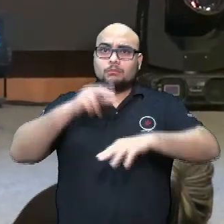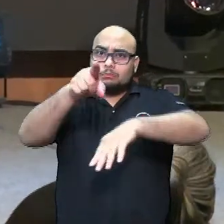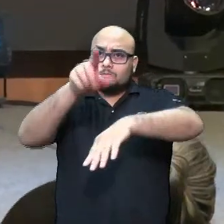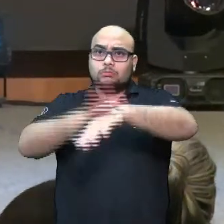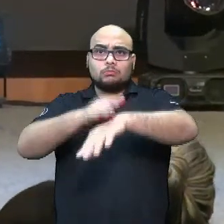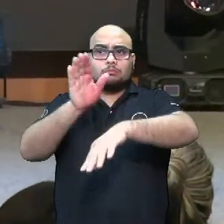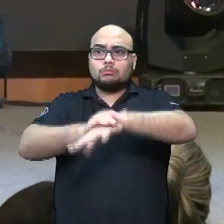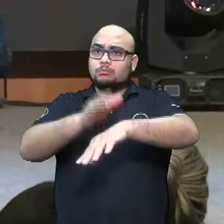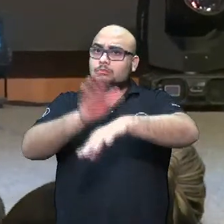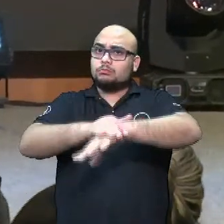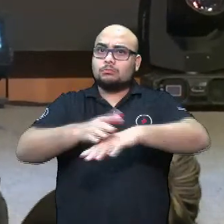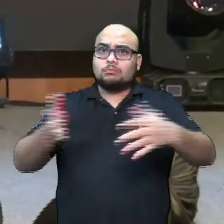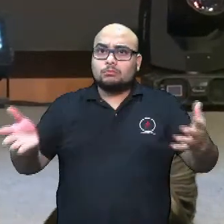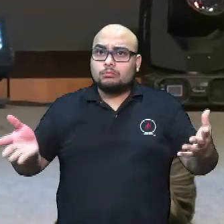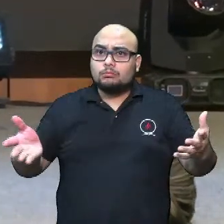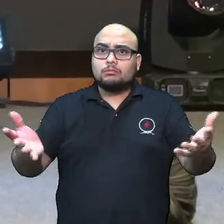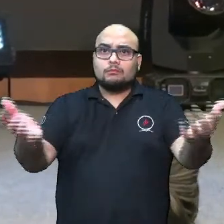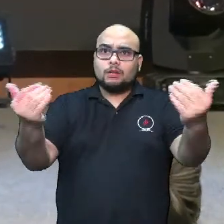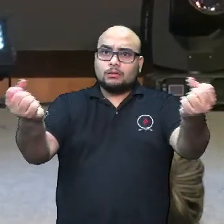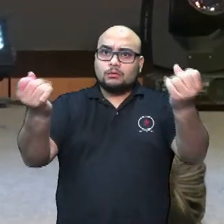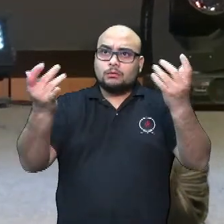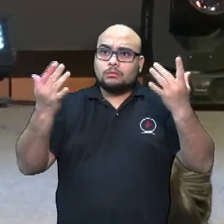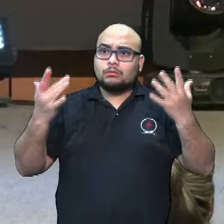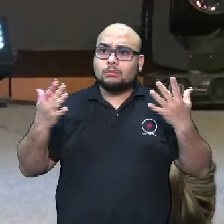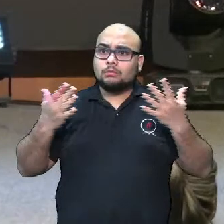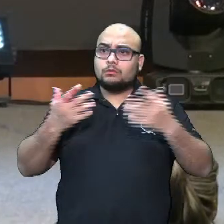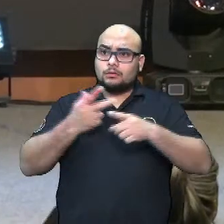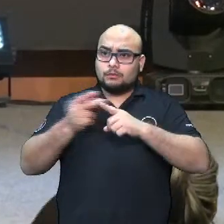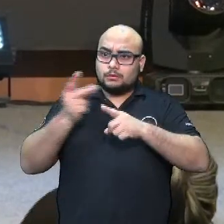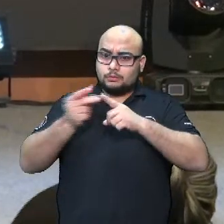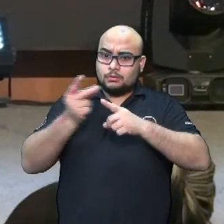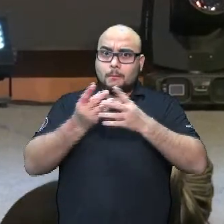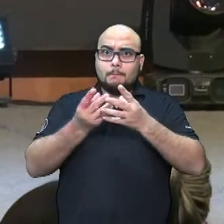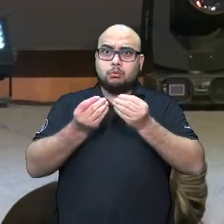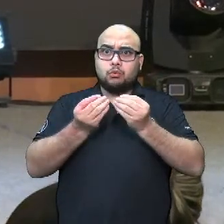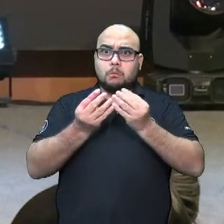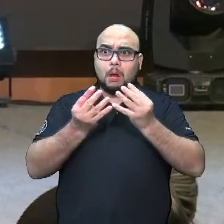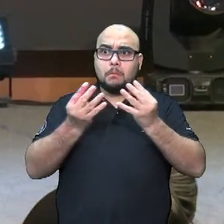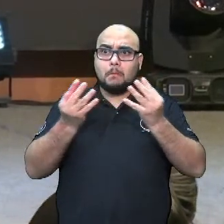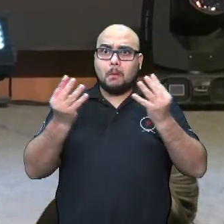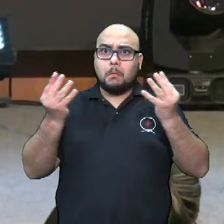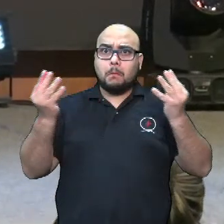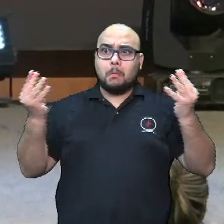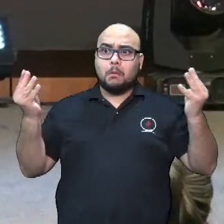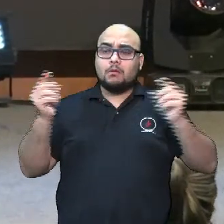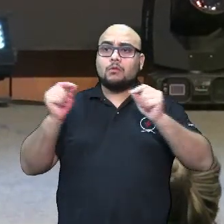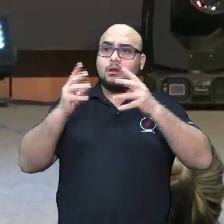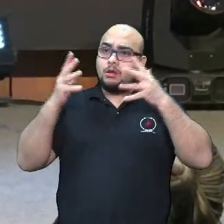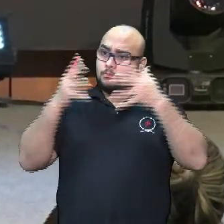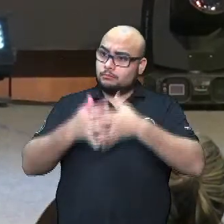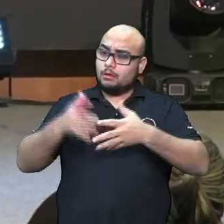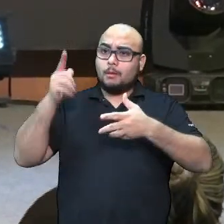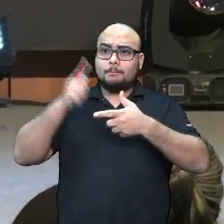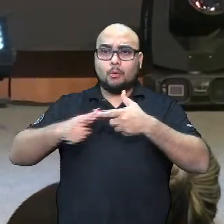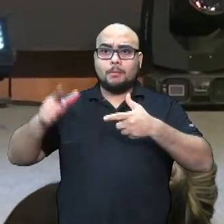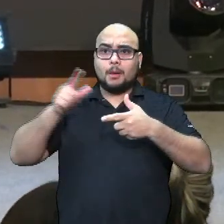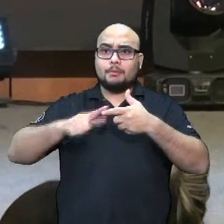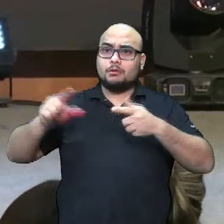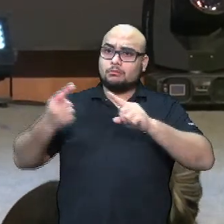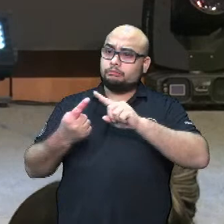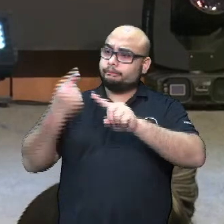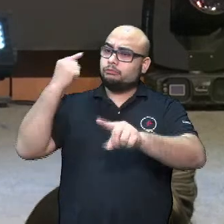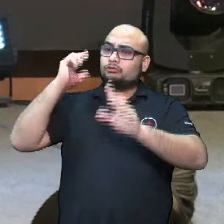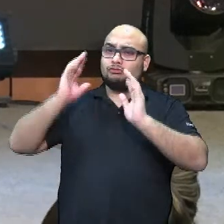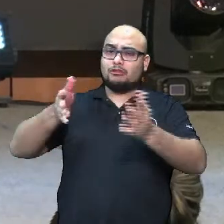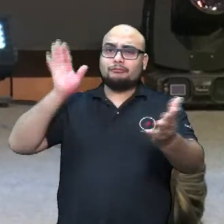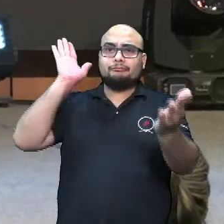consegue. Você venceu tantas coisas. Venceu conflitos. Venceu problemas. Lembra de tudo que você já passou? Deus